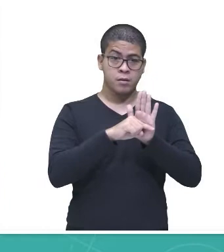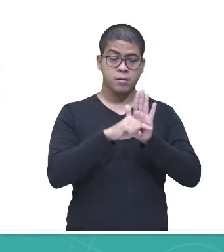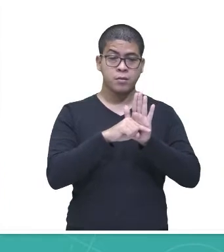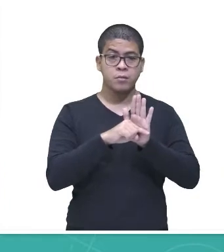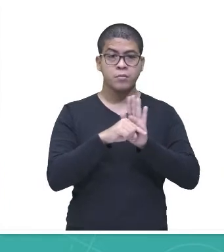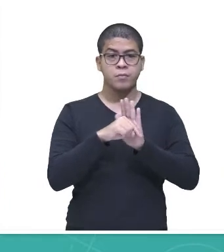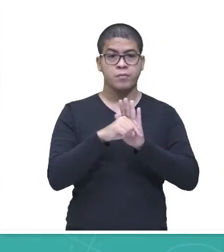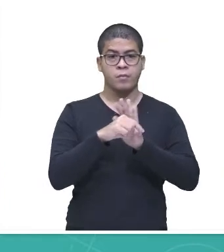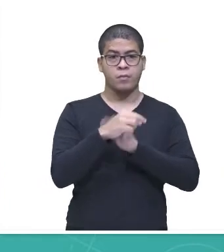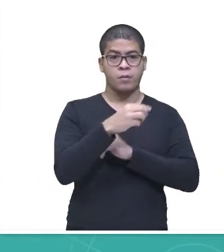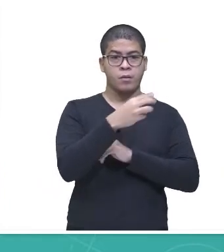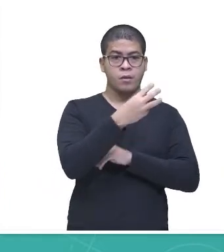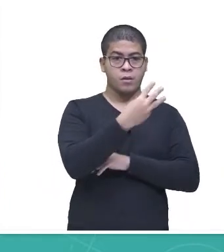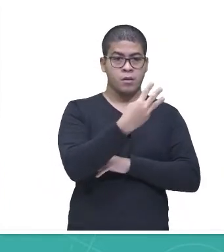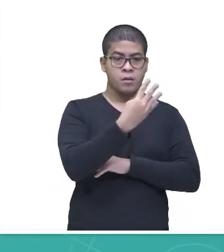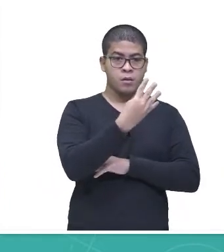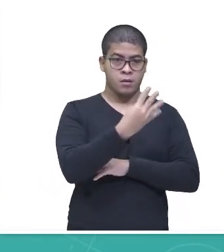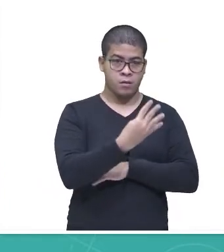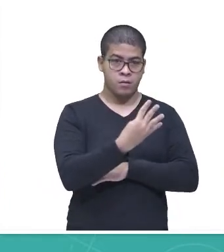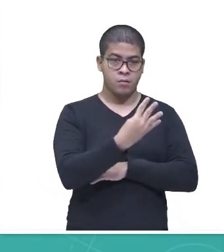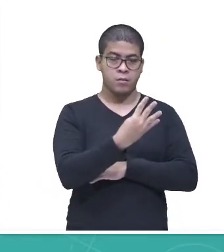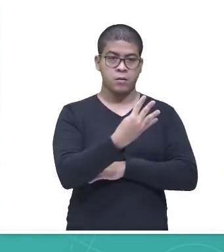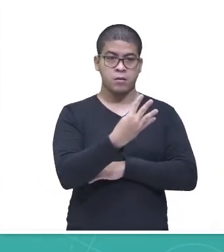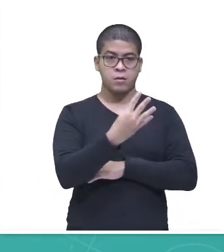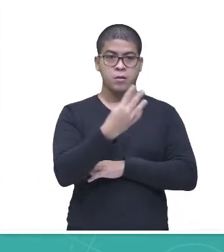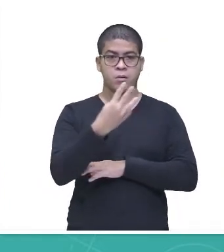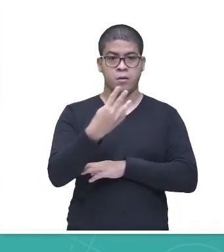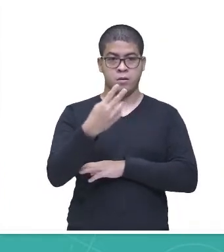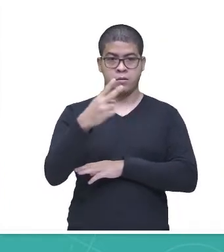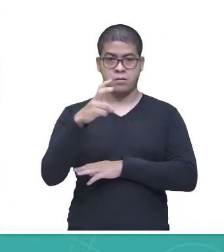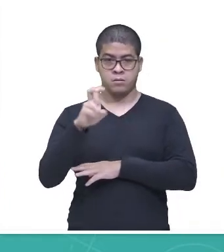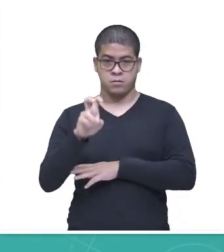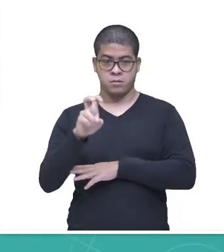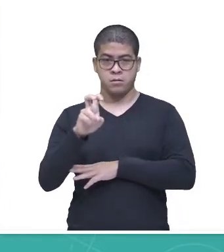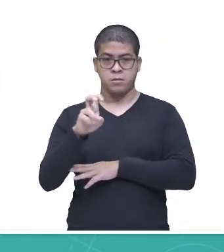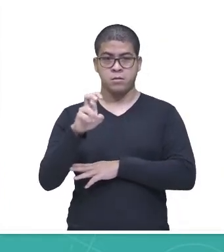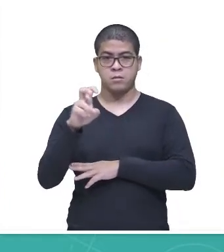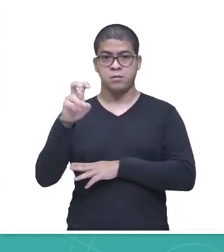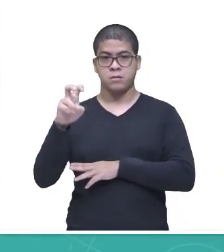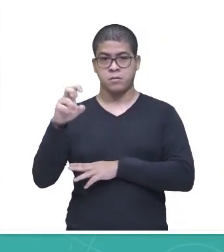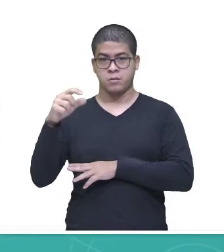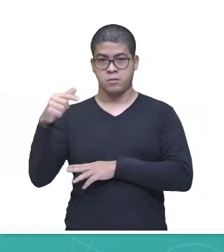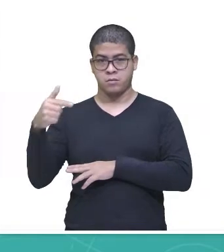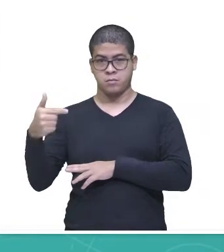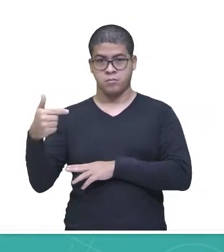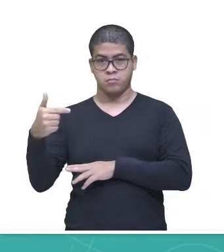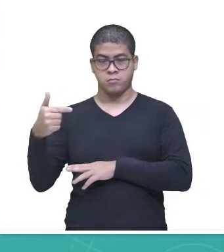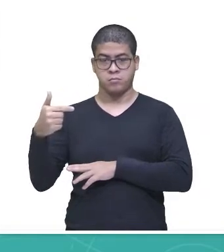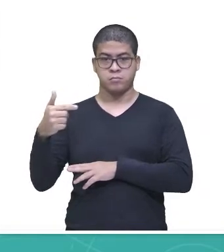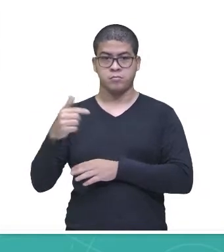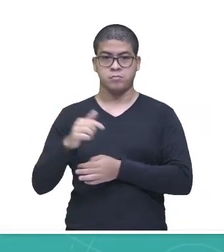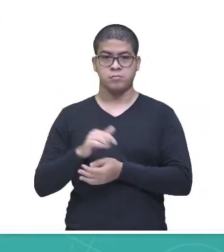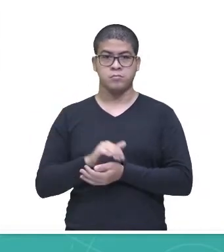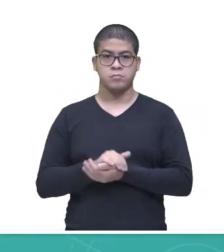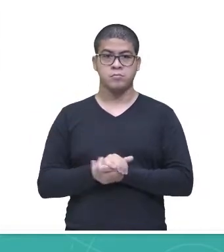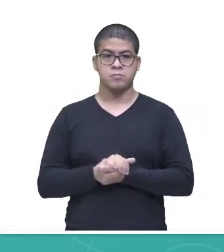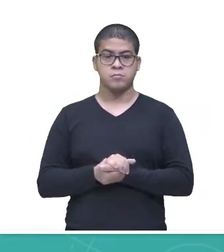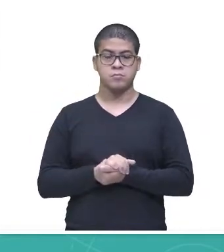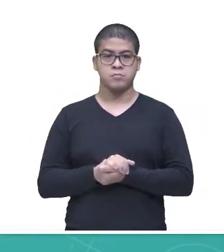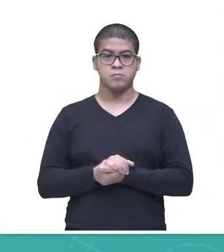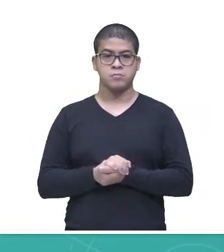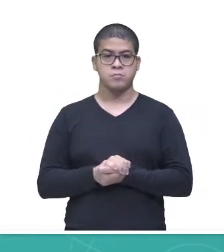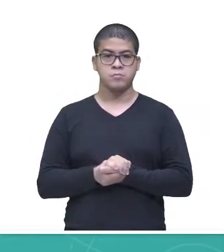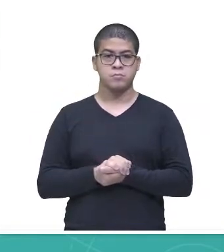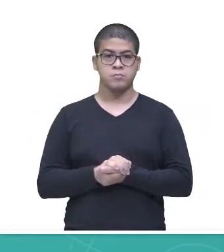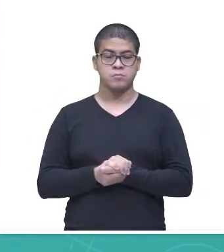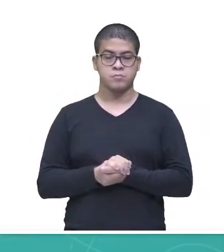Temos a medida de 34 graus, 45 minutos e 52 minutos, que vai ser o nosso